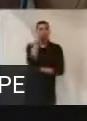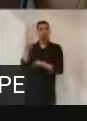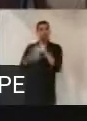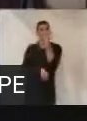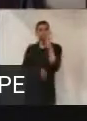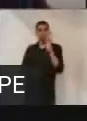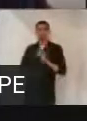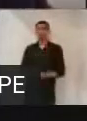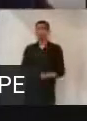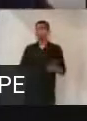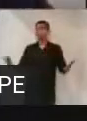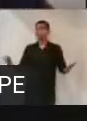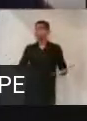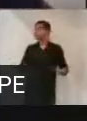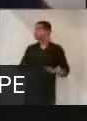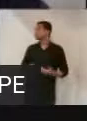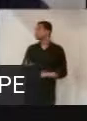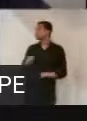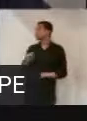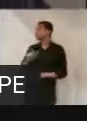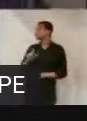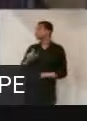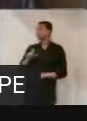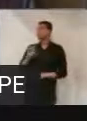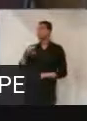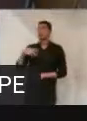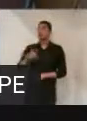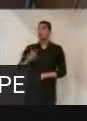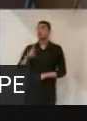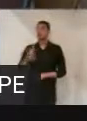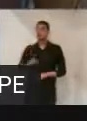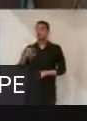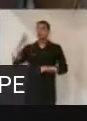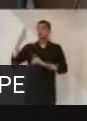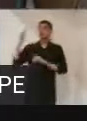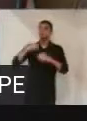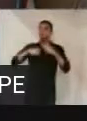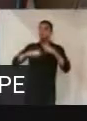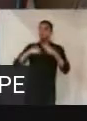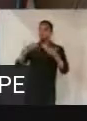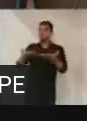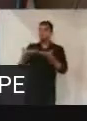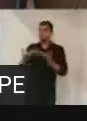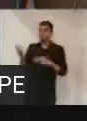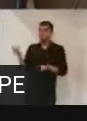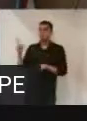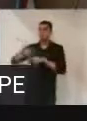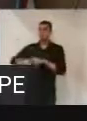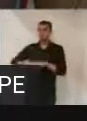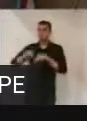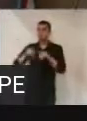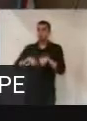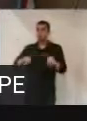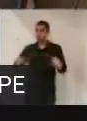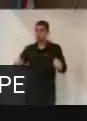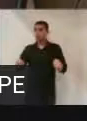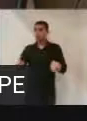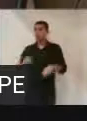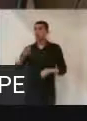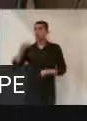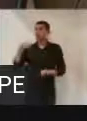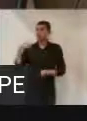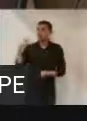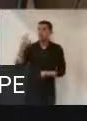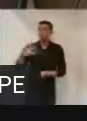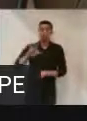aqui o doutor Alexandre Gaio para compor a mesa como debatedor. E logo em seguida, a doutora